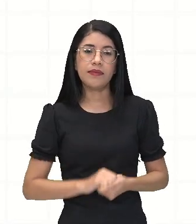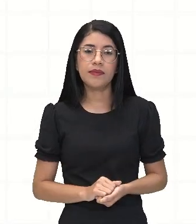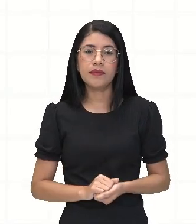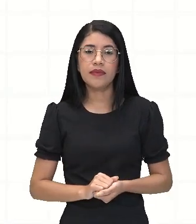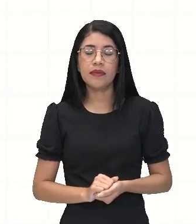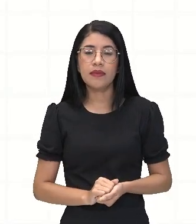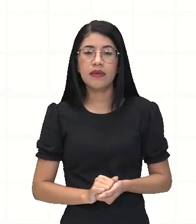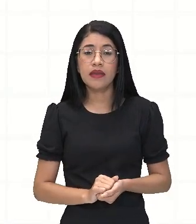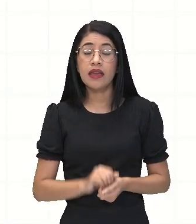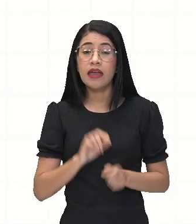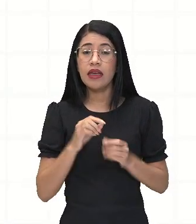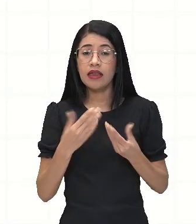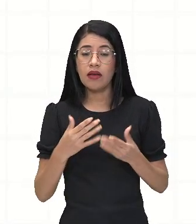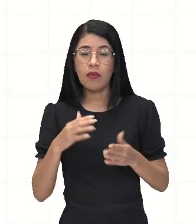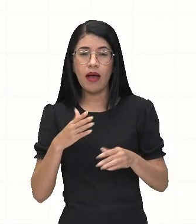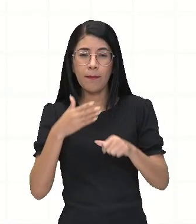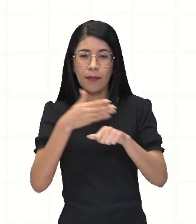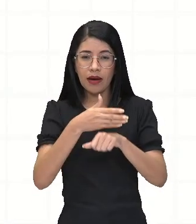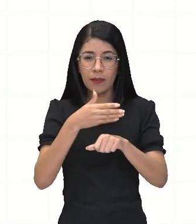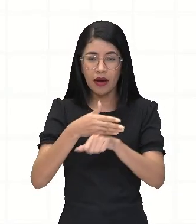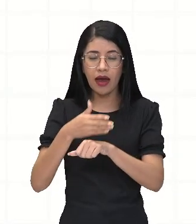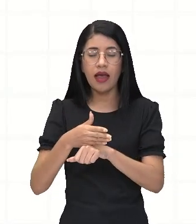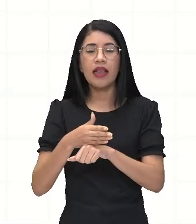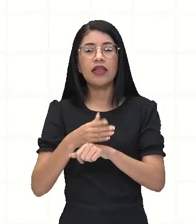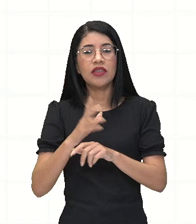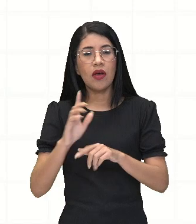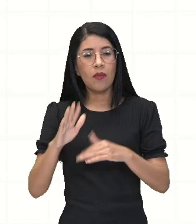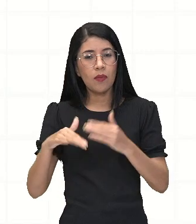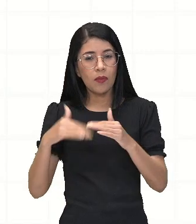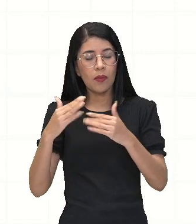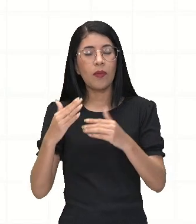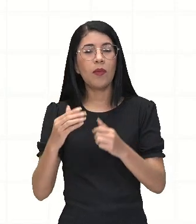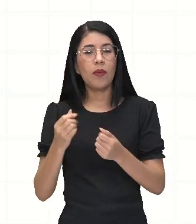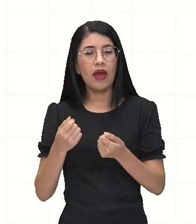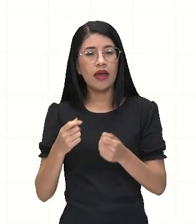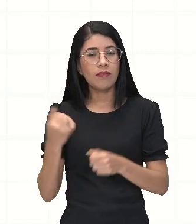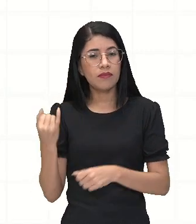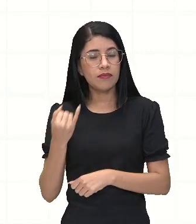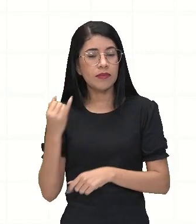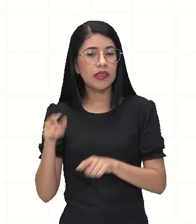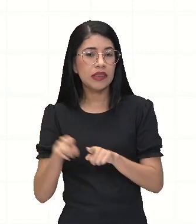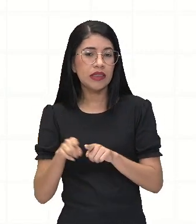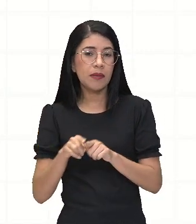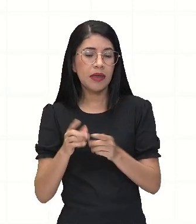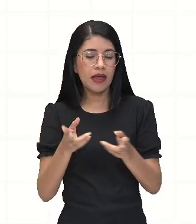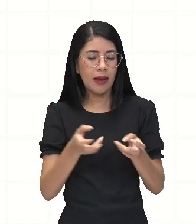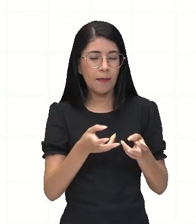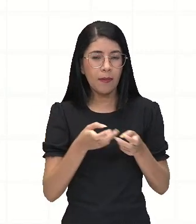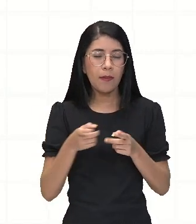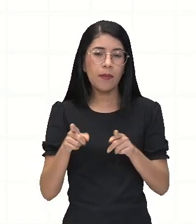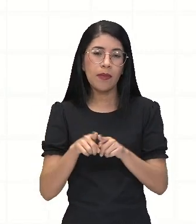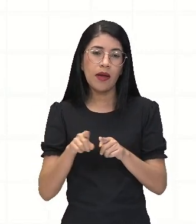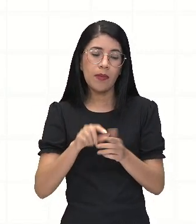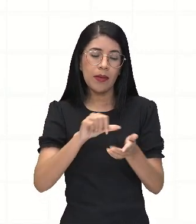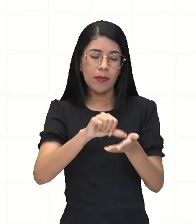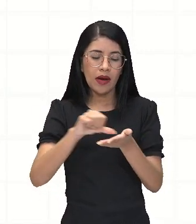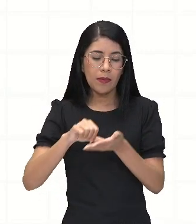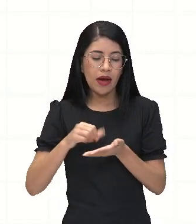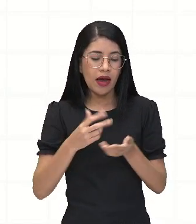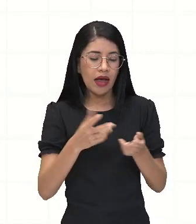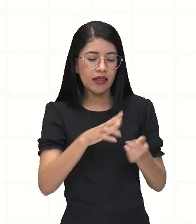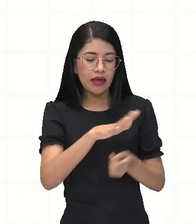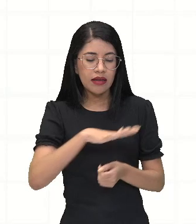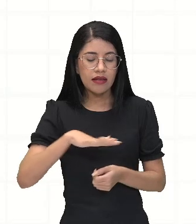elas desempenharam um papel significativo na exploração, no mapeamento e na colonização dessa vasta